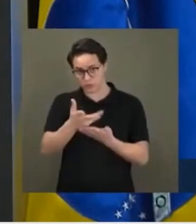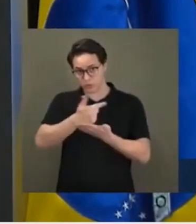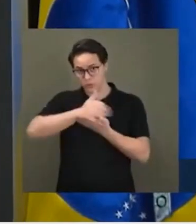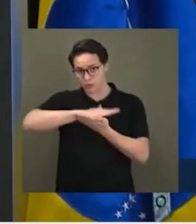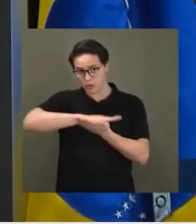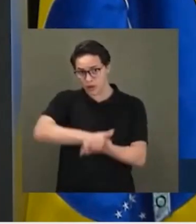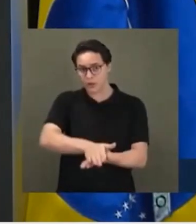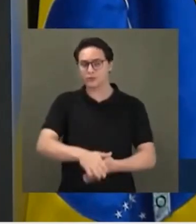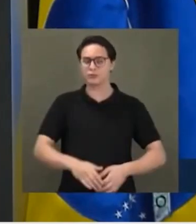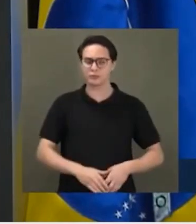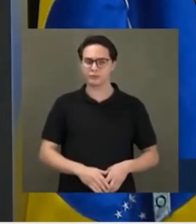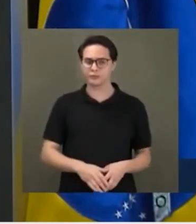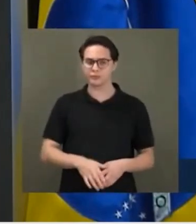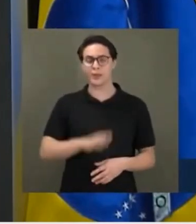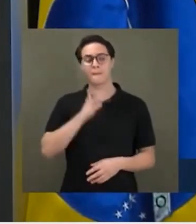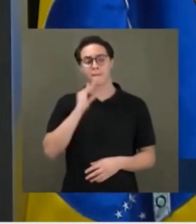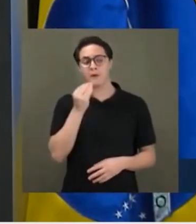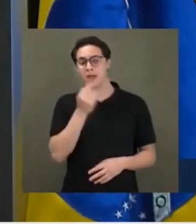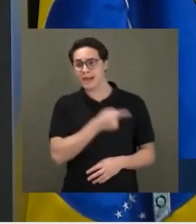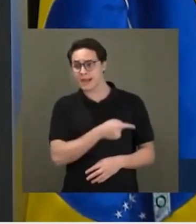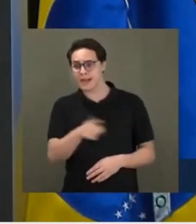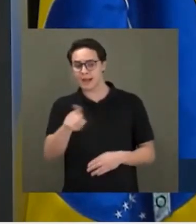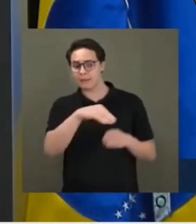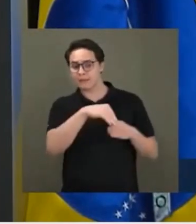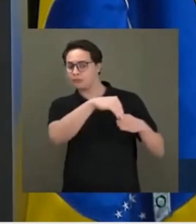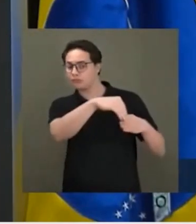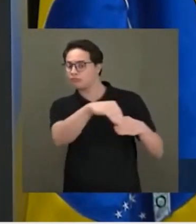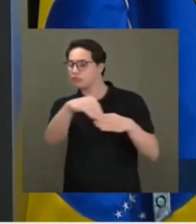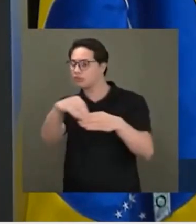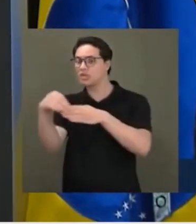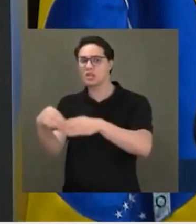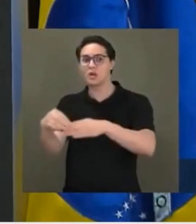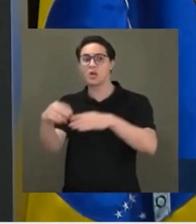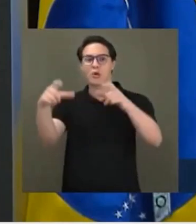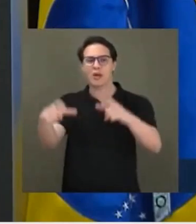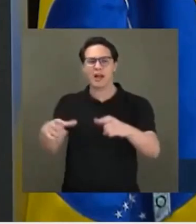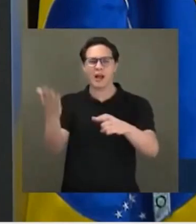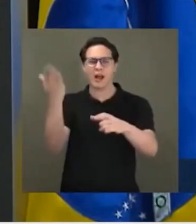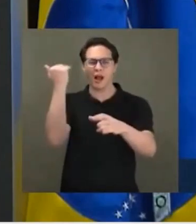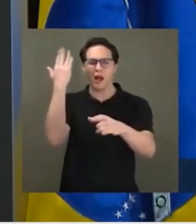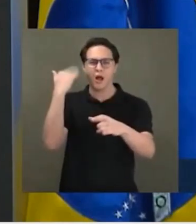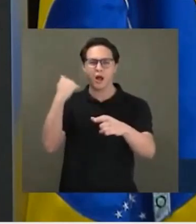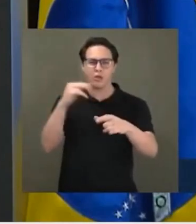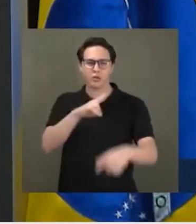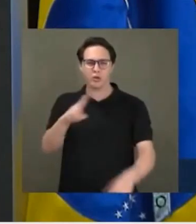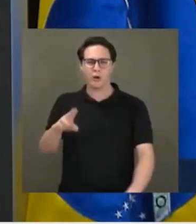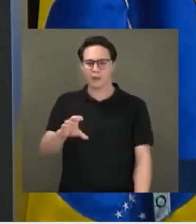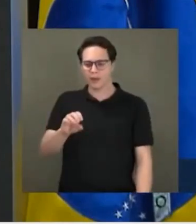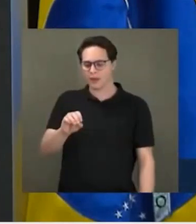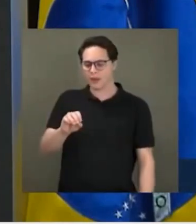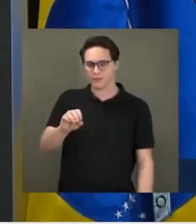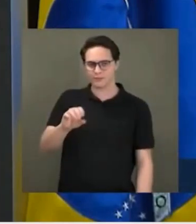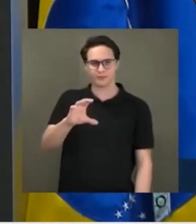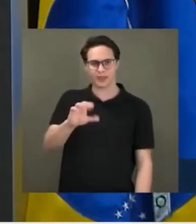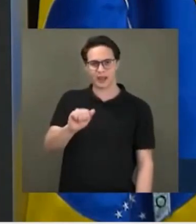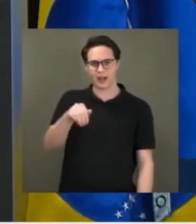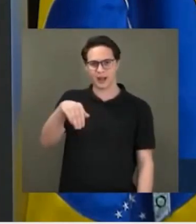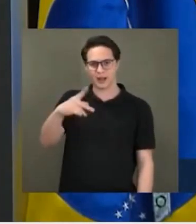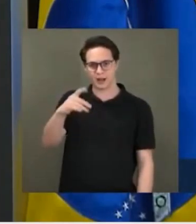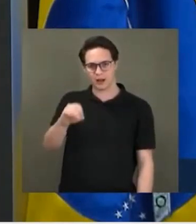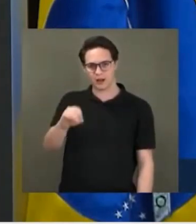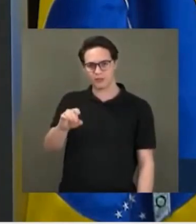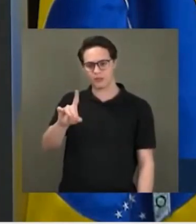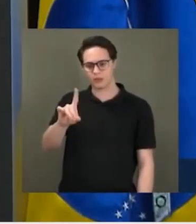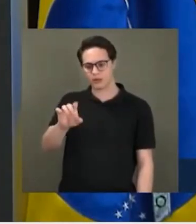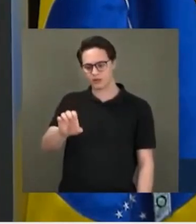aproveitar e levá-lo aos diversos campos de concentração tanto na Alemanha quanto na